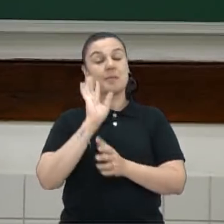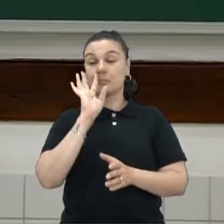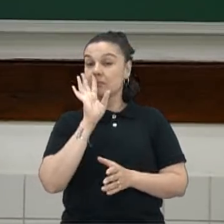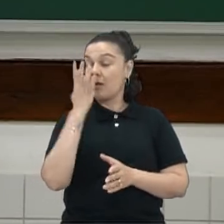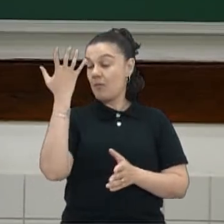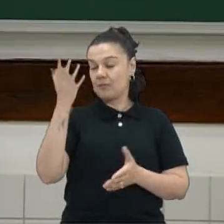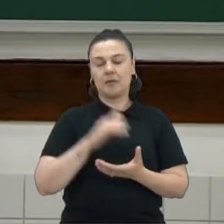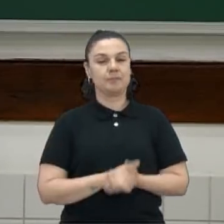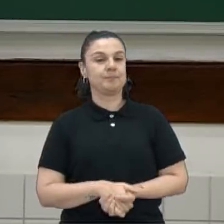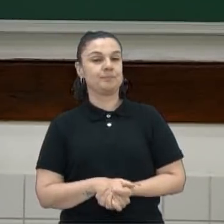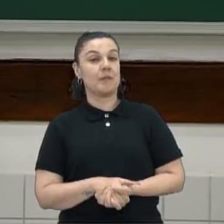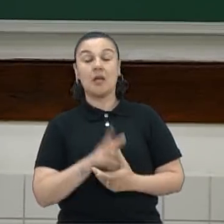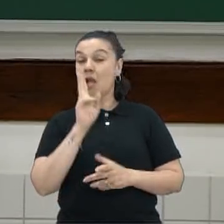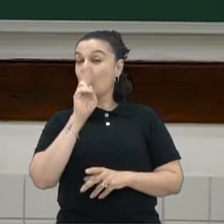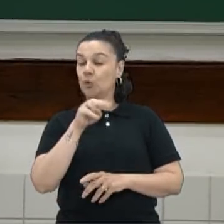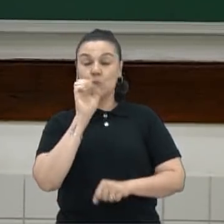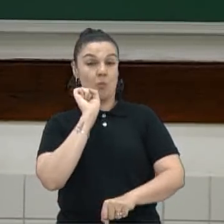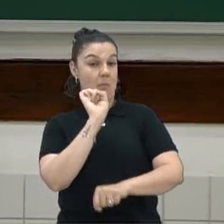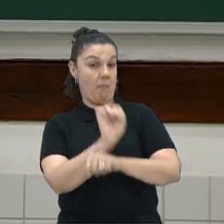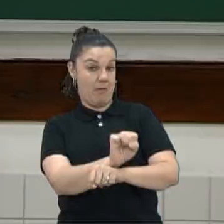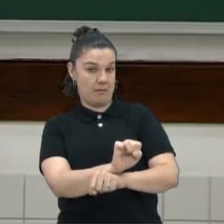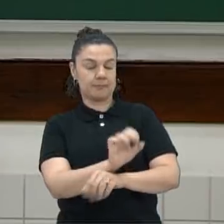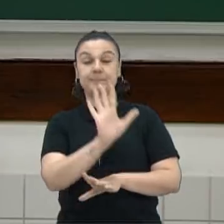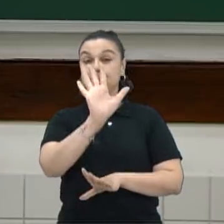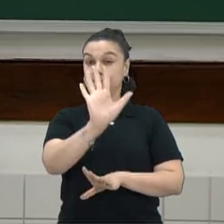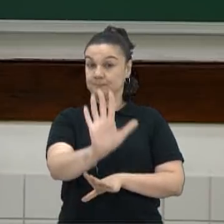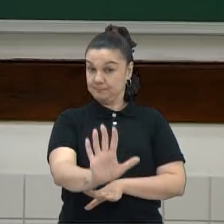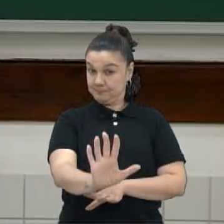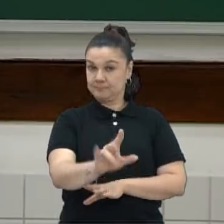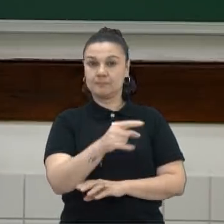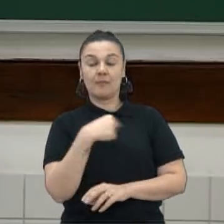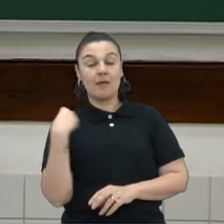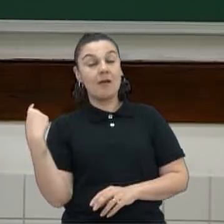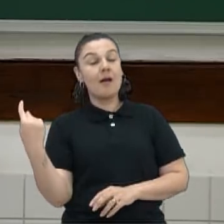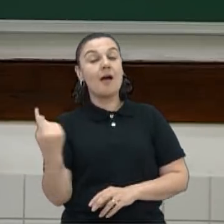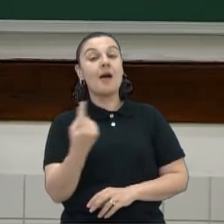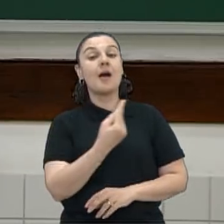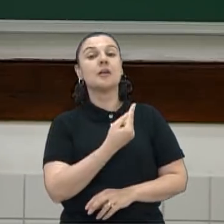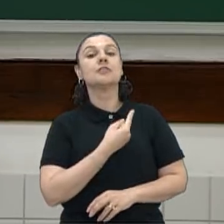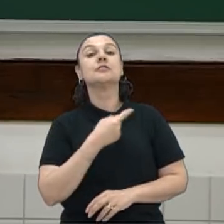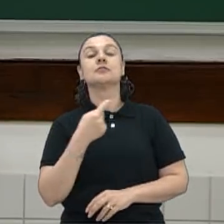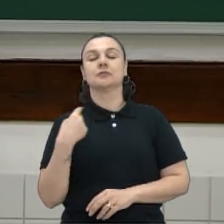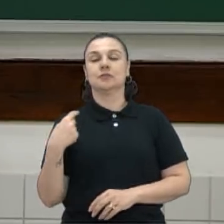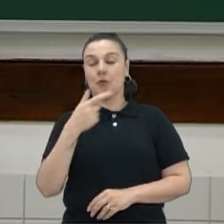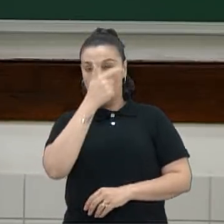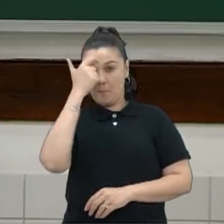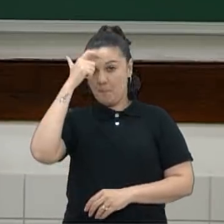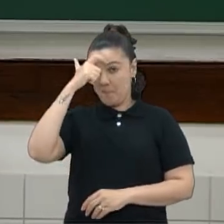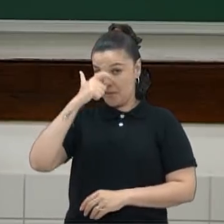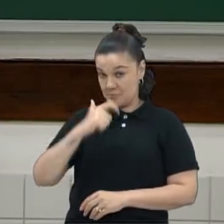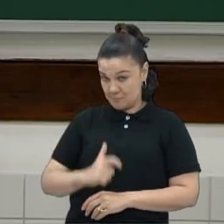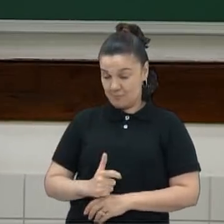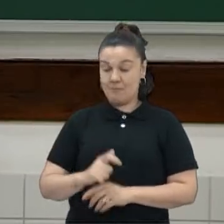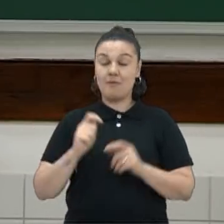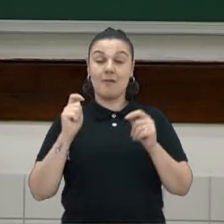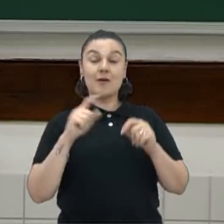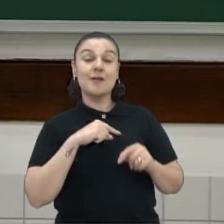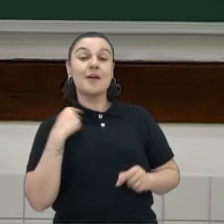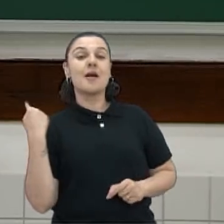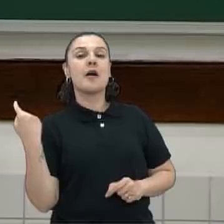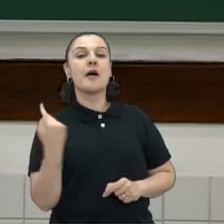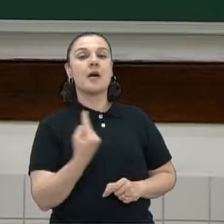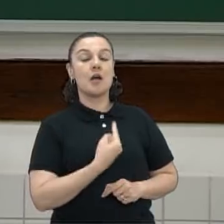acontecer, constantemente. Porém, a gente pode, nós, agentes, seres humanos,